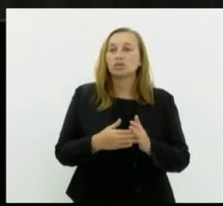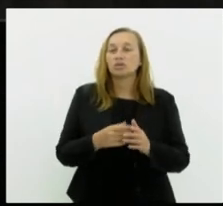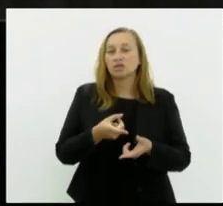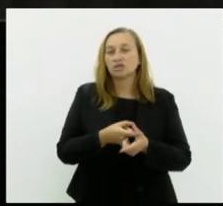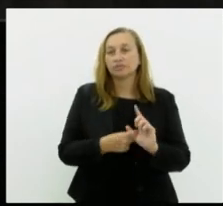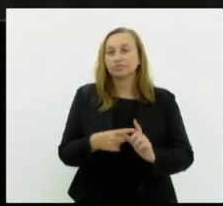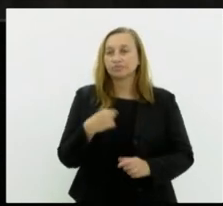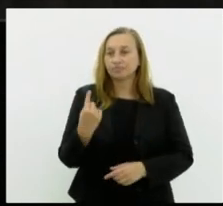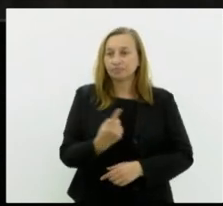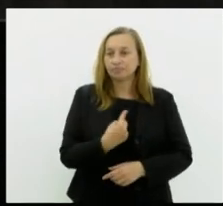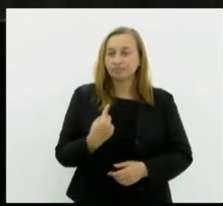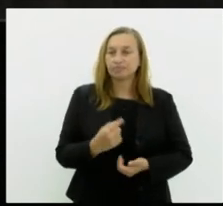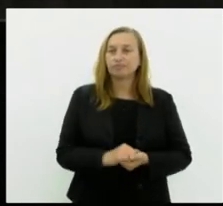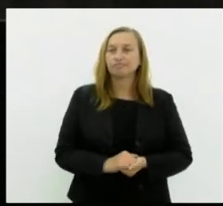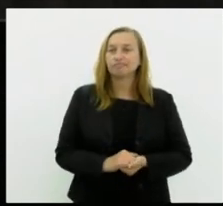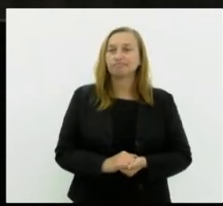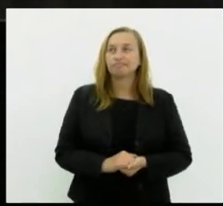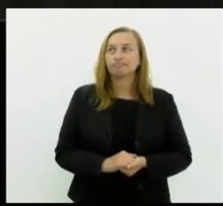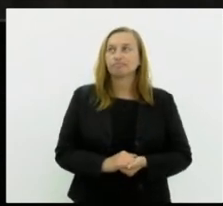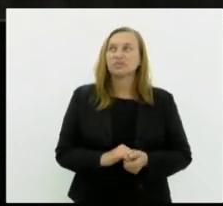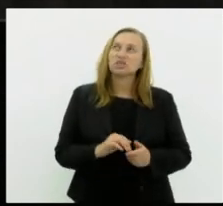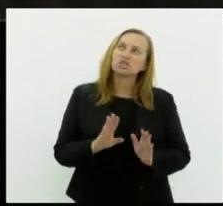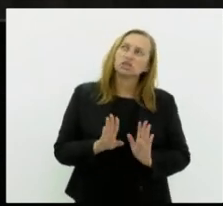nossa, que está na ordem de